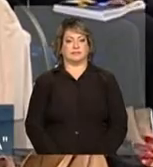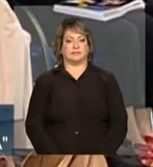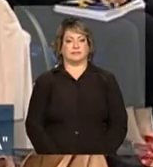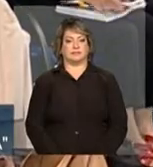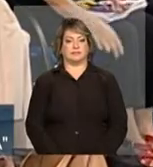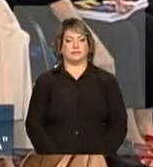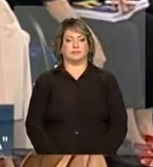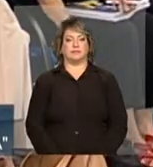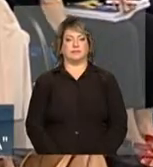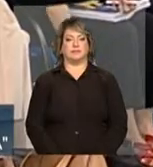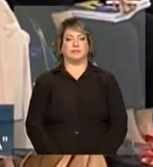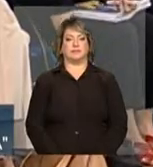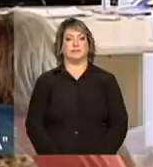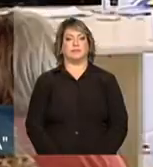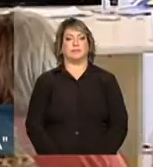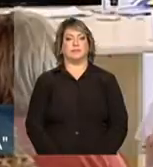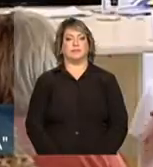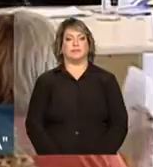Obrigada, Helena.